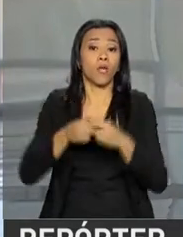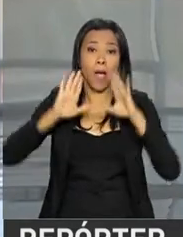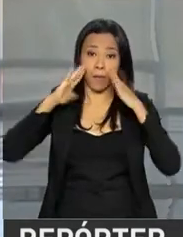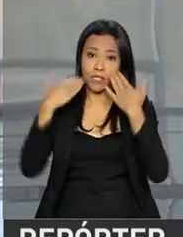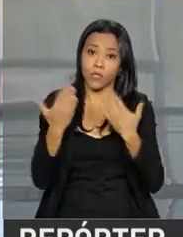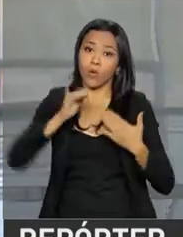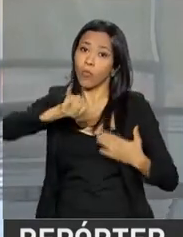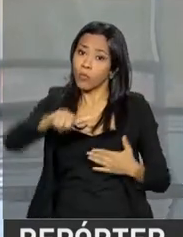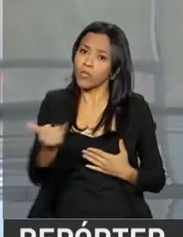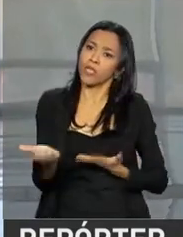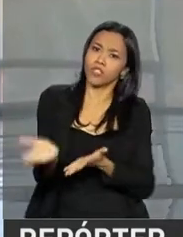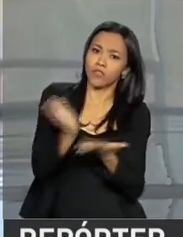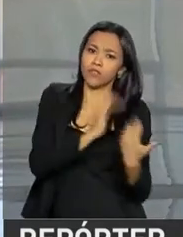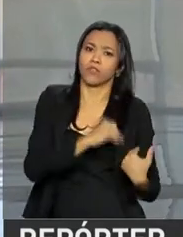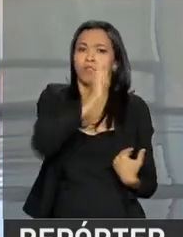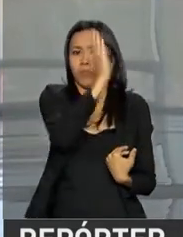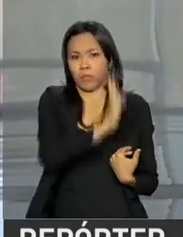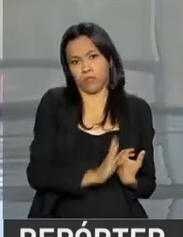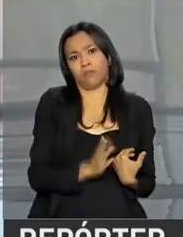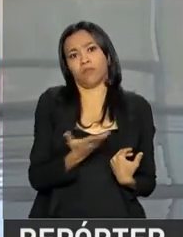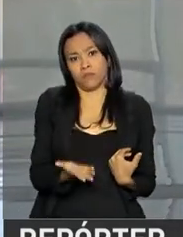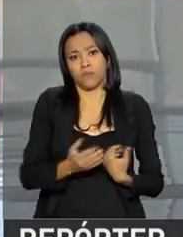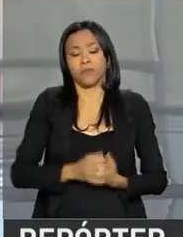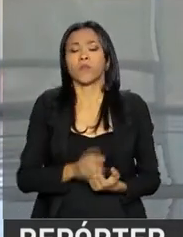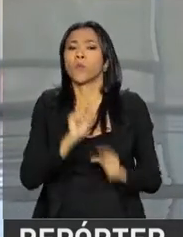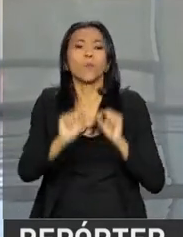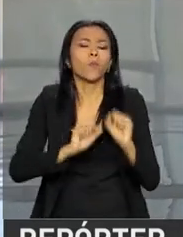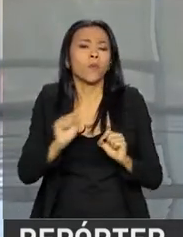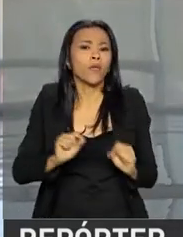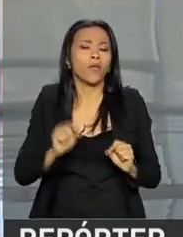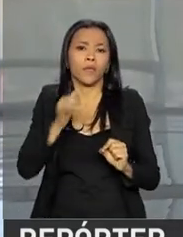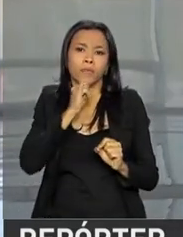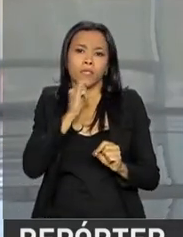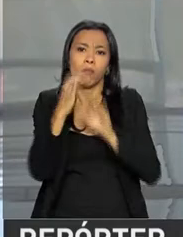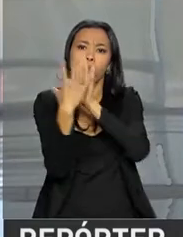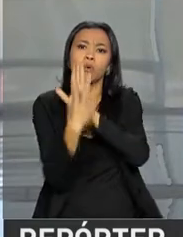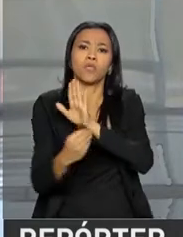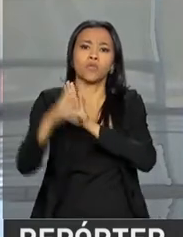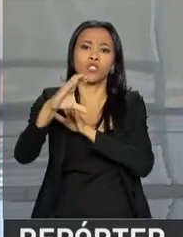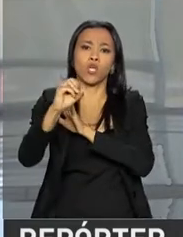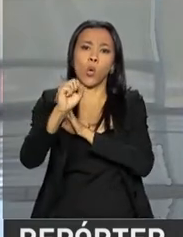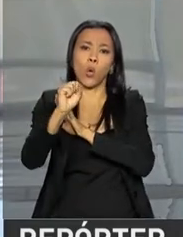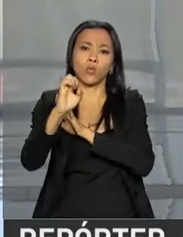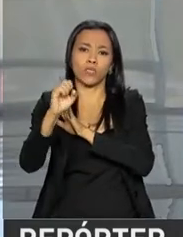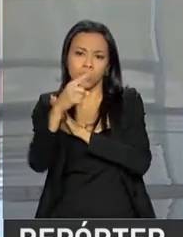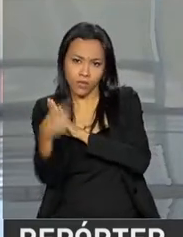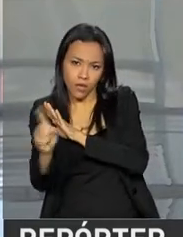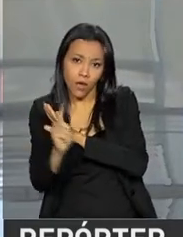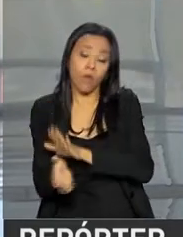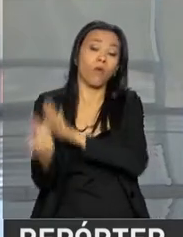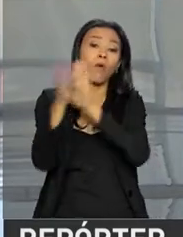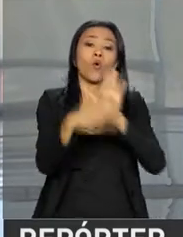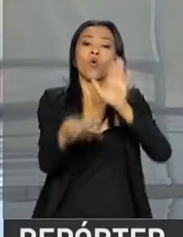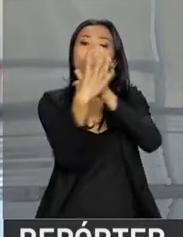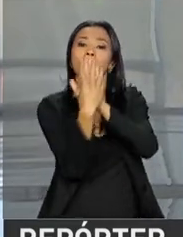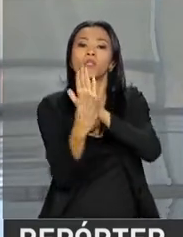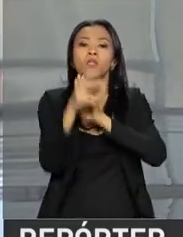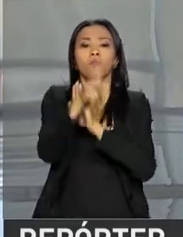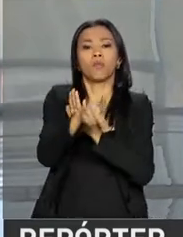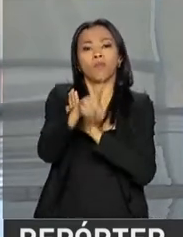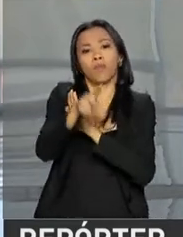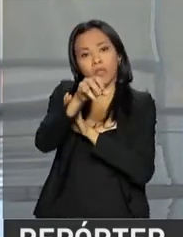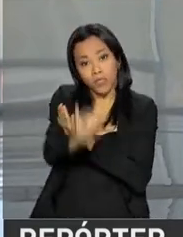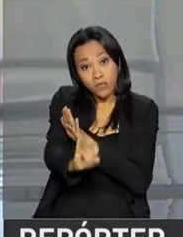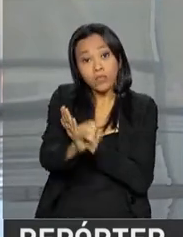de investimentos no brasil como as concessões do programa de parcerias de investimentos o